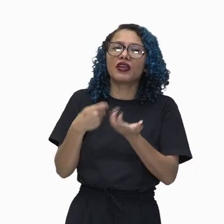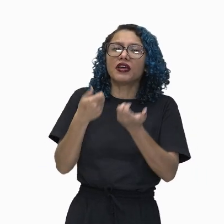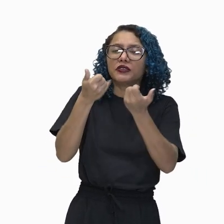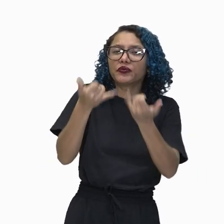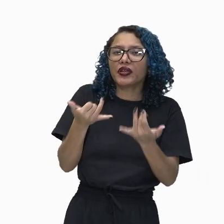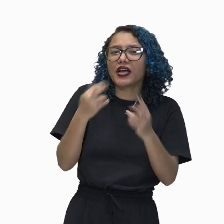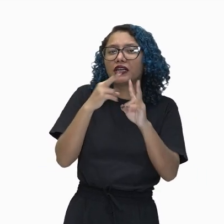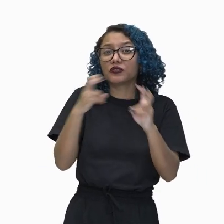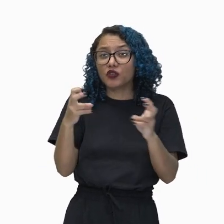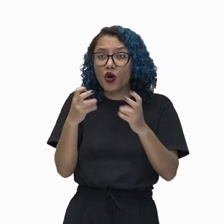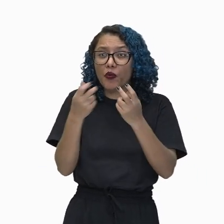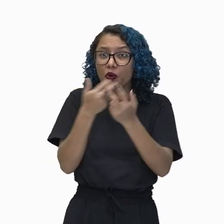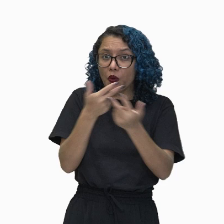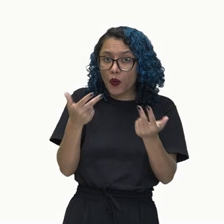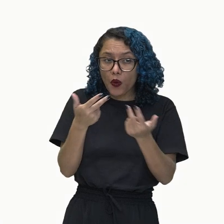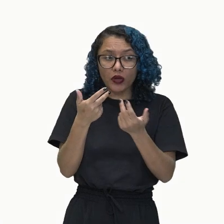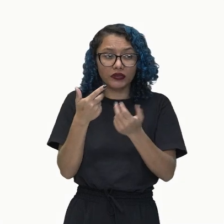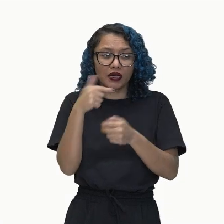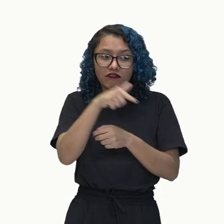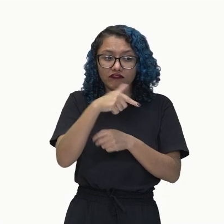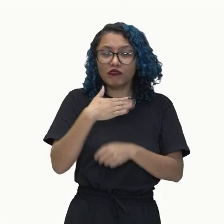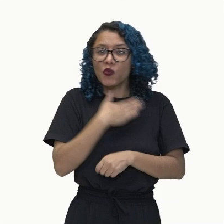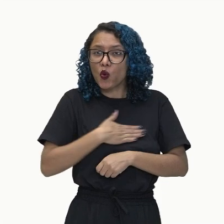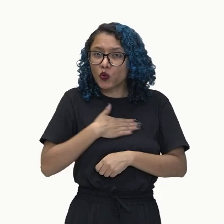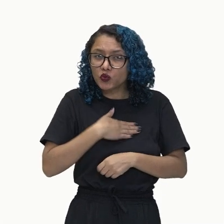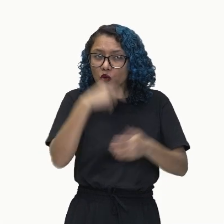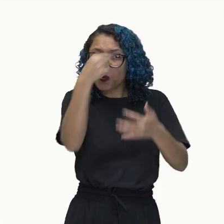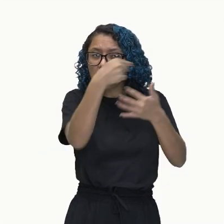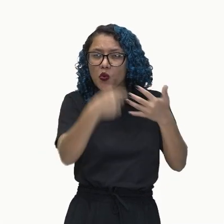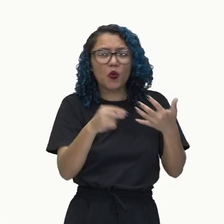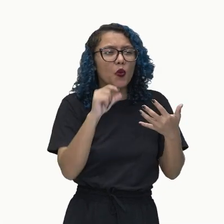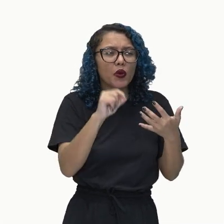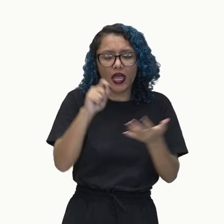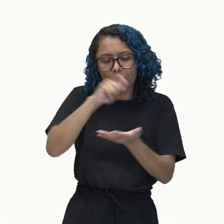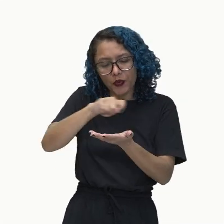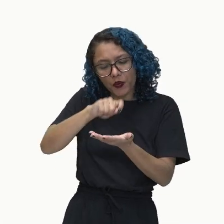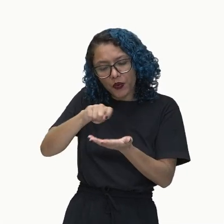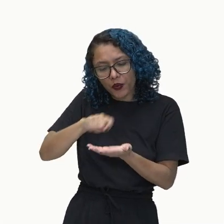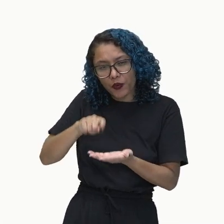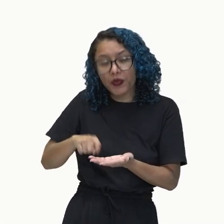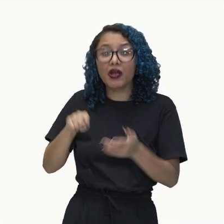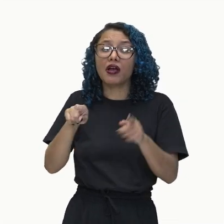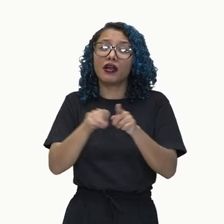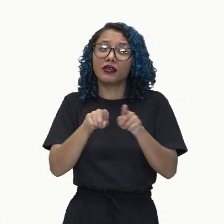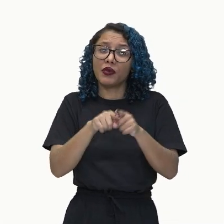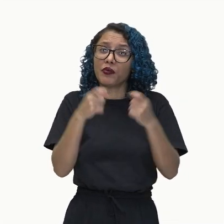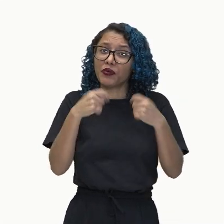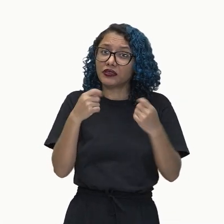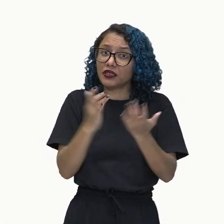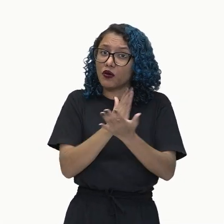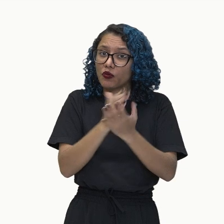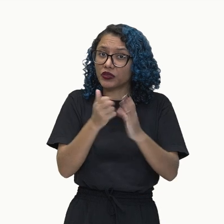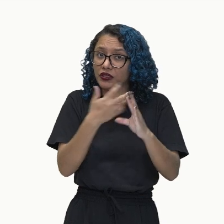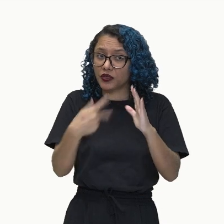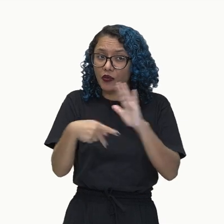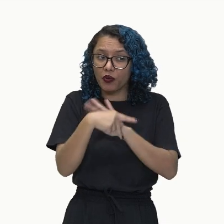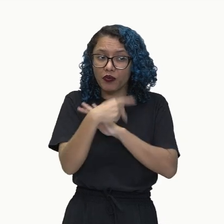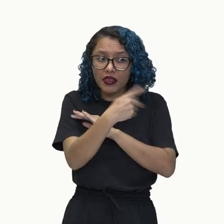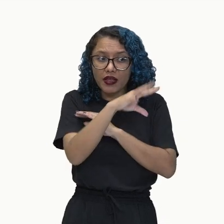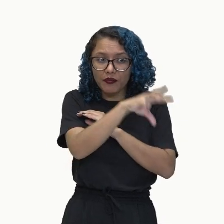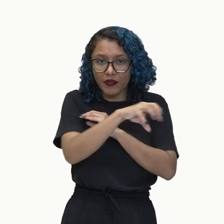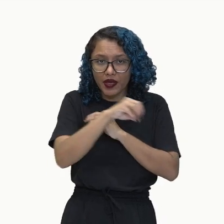chamou a atenção. E óbvio que você vai precisar descrever alguns elementos daquele filme. Então, todos os livros, de